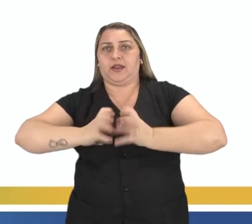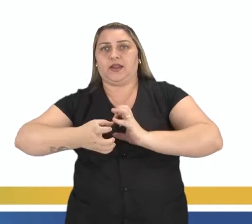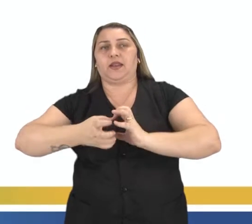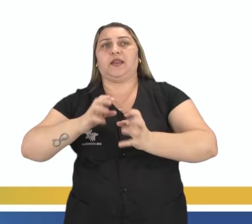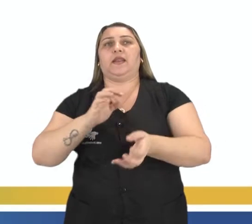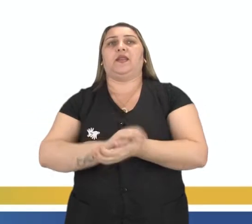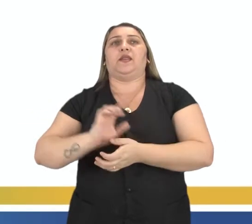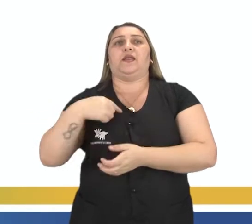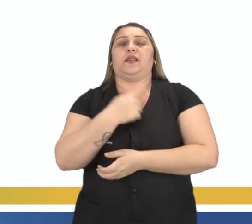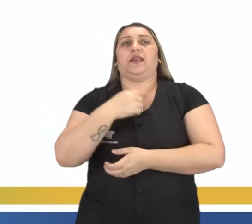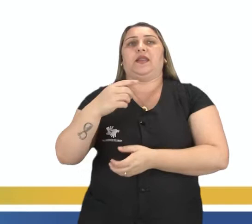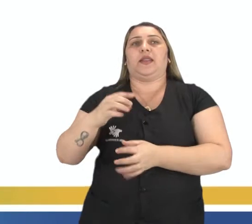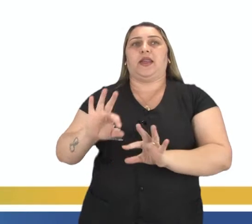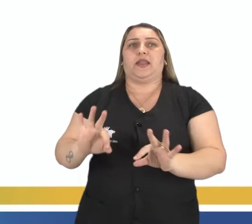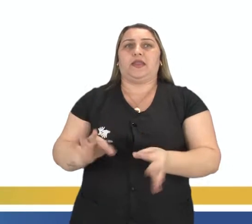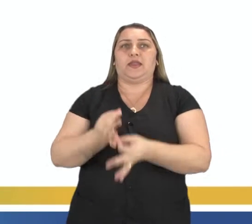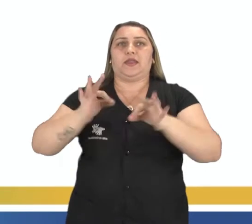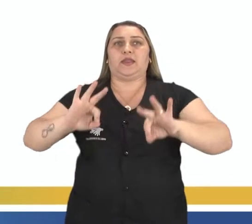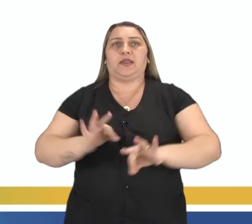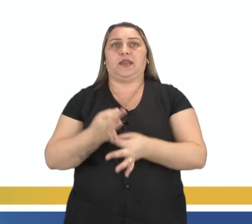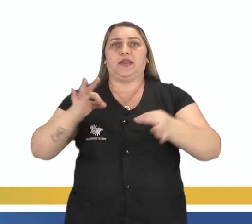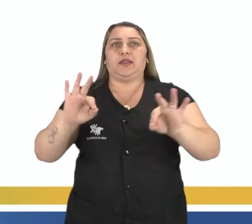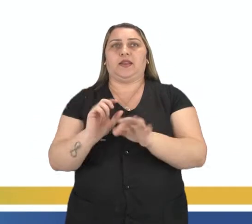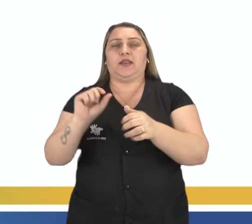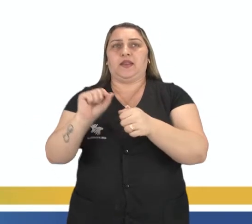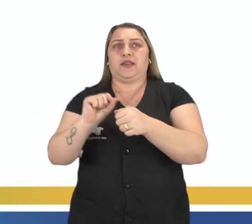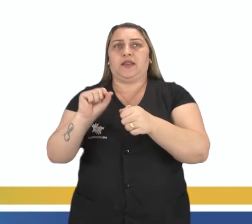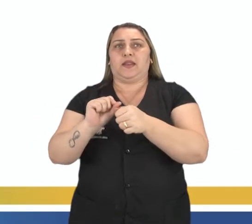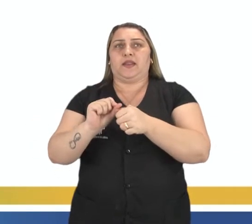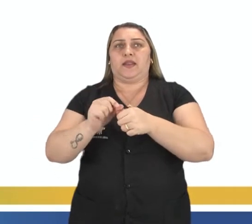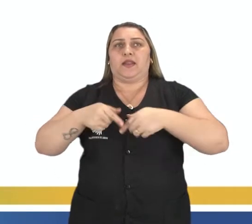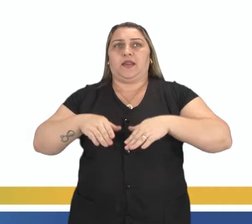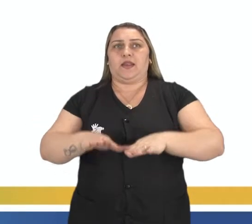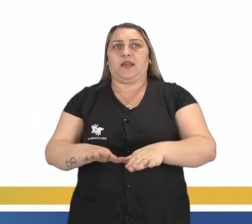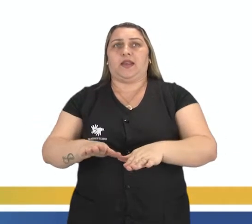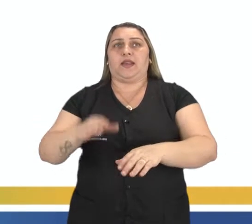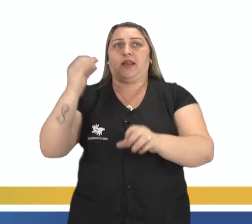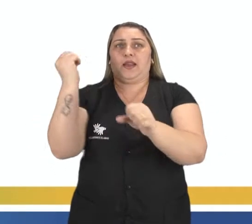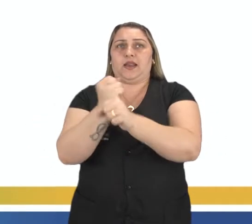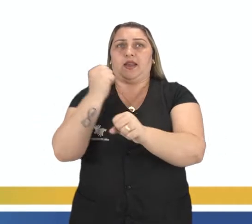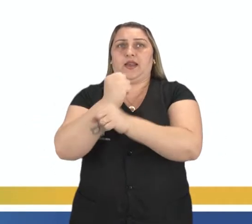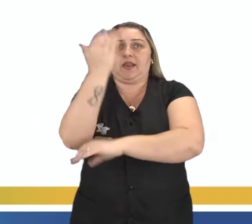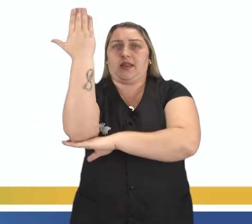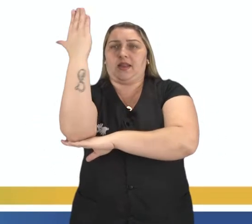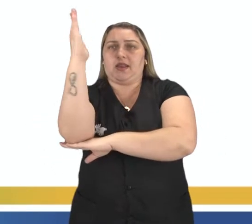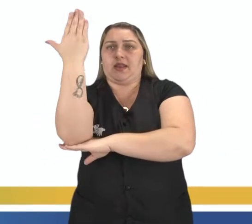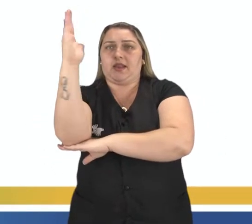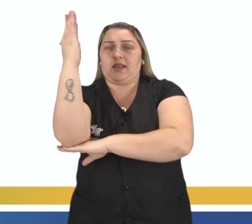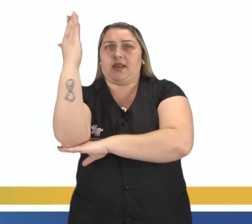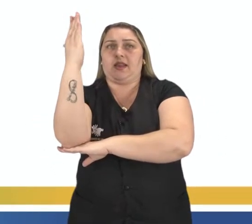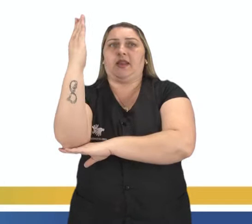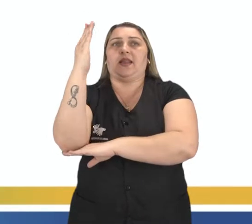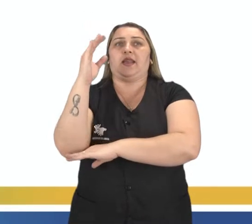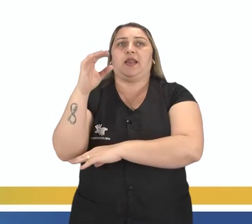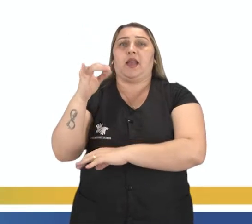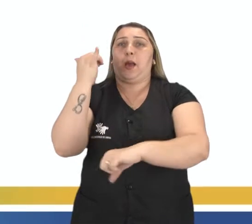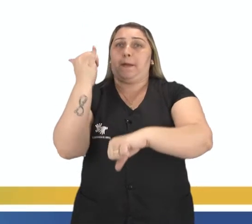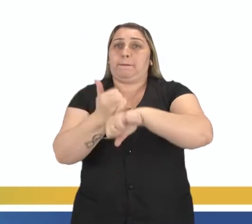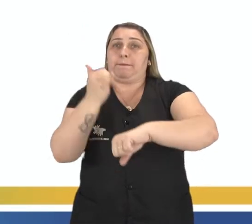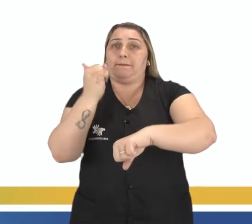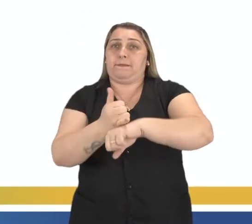cerâmica, a gente tem a tecelagem, né, confecções de panos, a carpintaria, marcenaria,